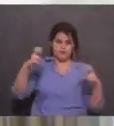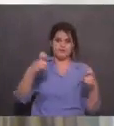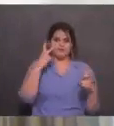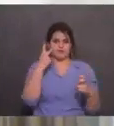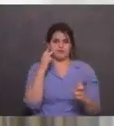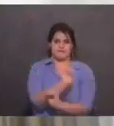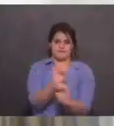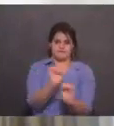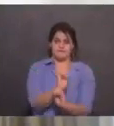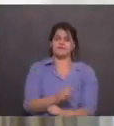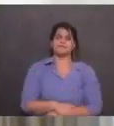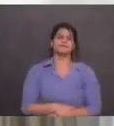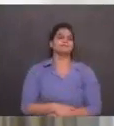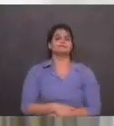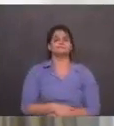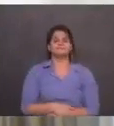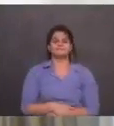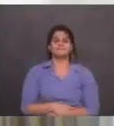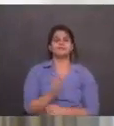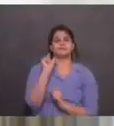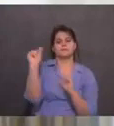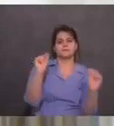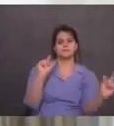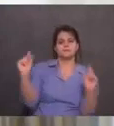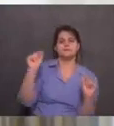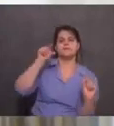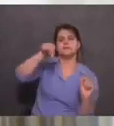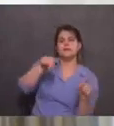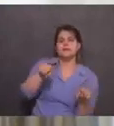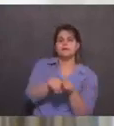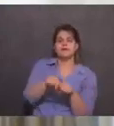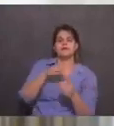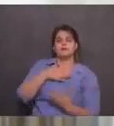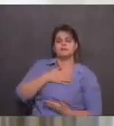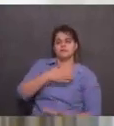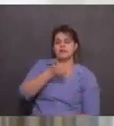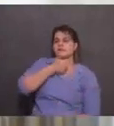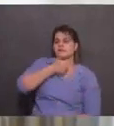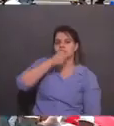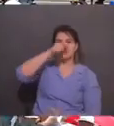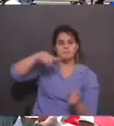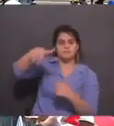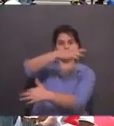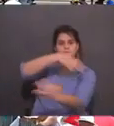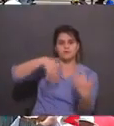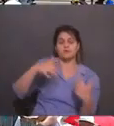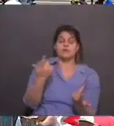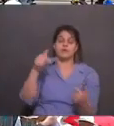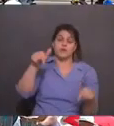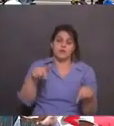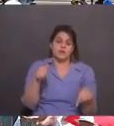Mas levamos também as intenções da humanidade inteira e que, particularmente nesta